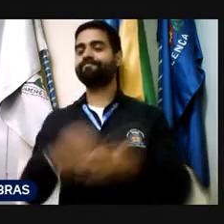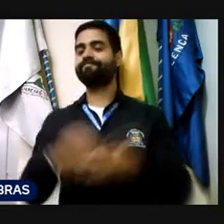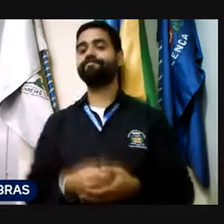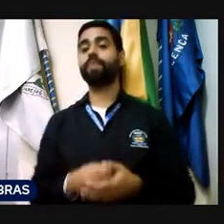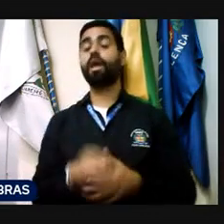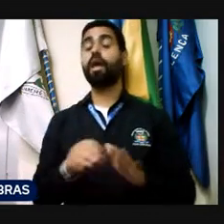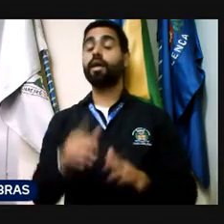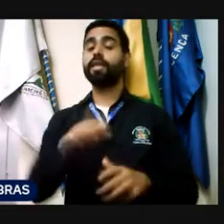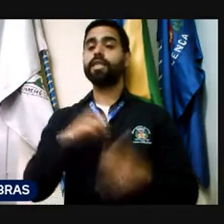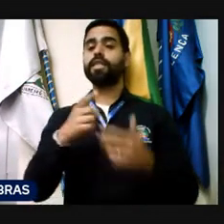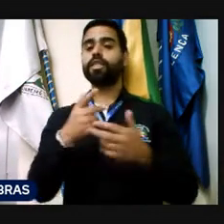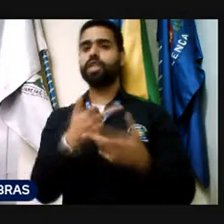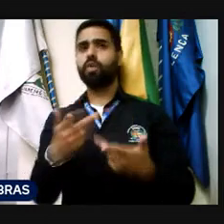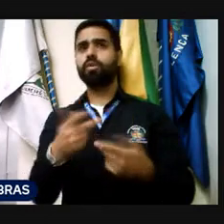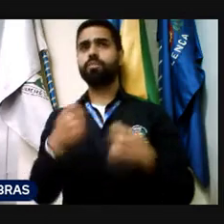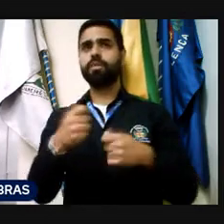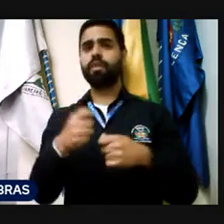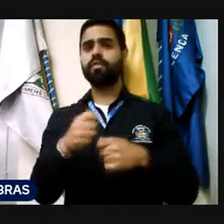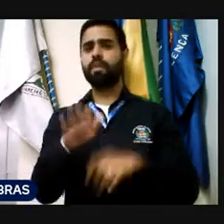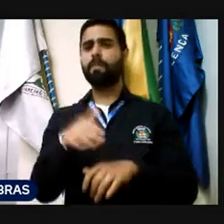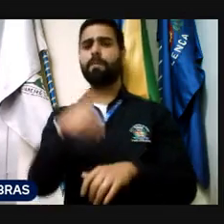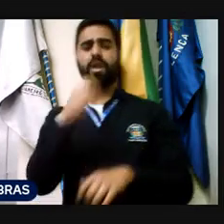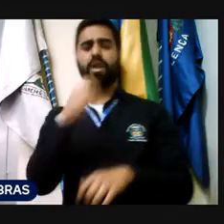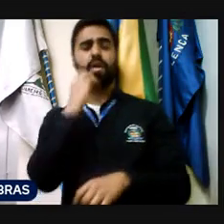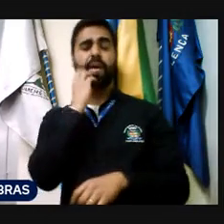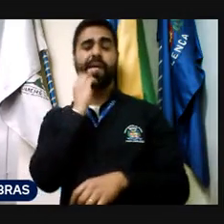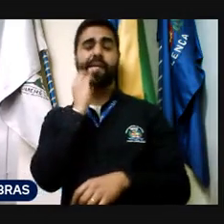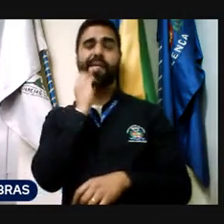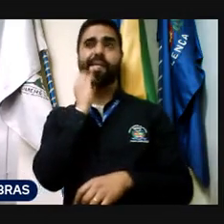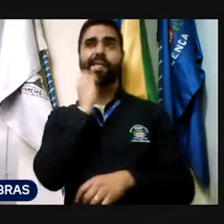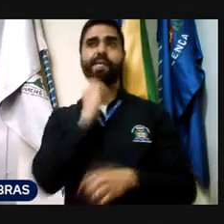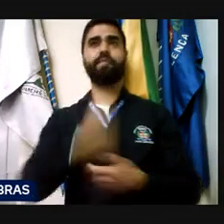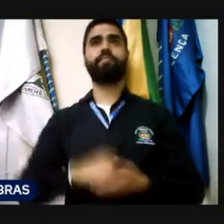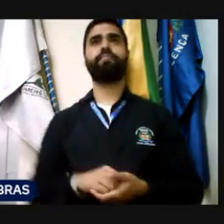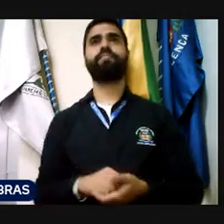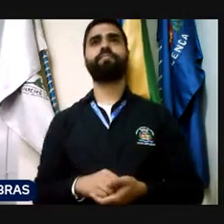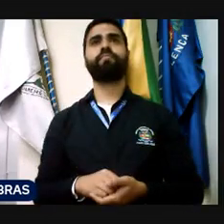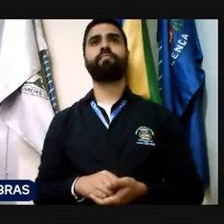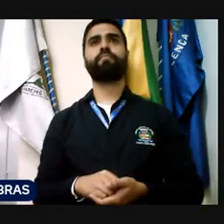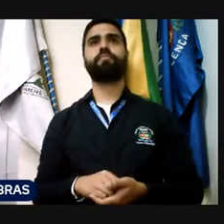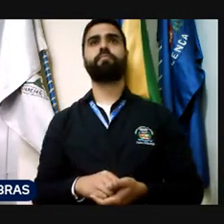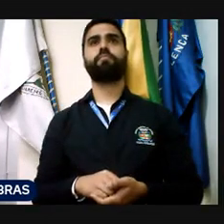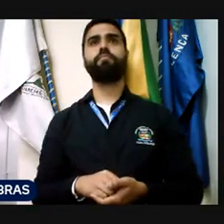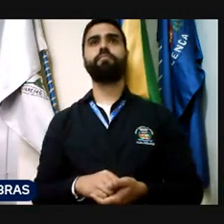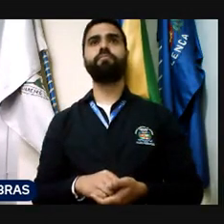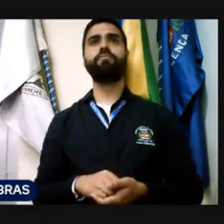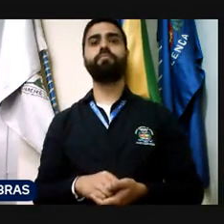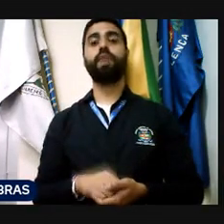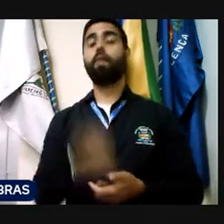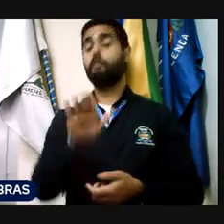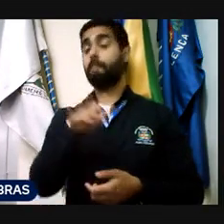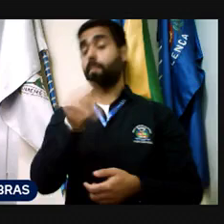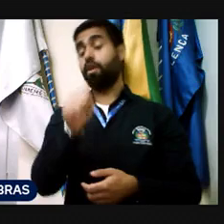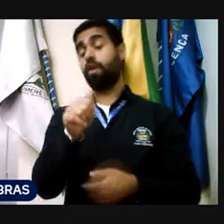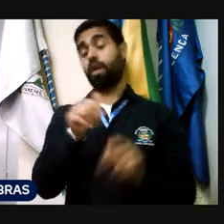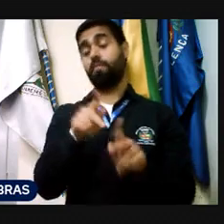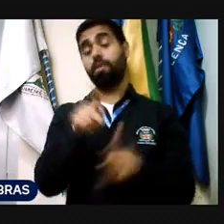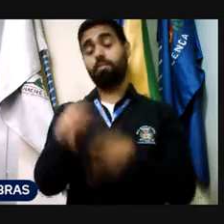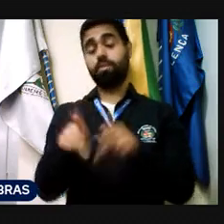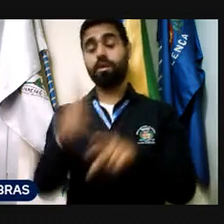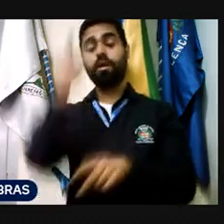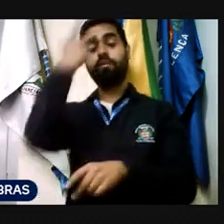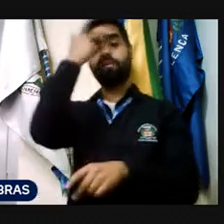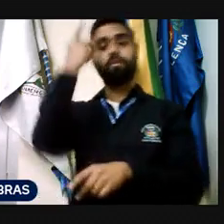coisas que deviam funcionar de uma outra maneira para melhor bem-estar da população, para as